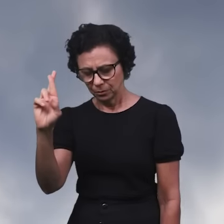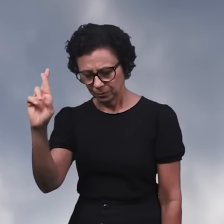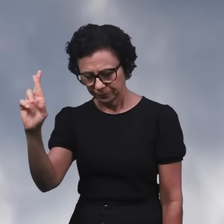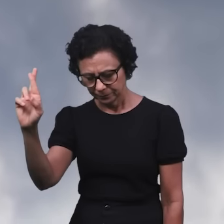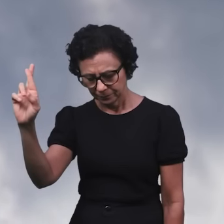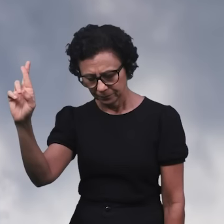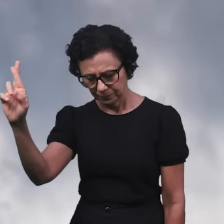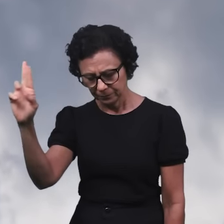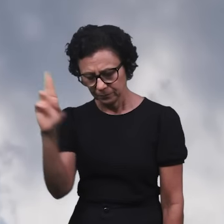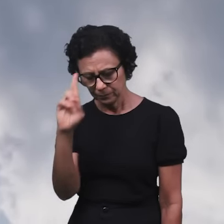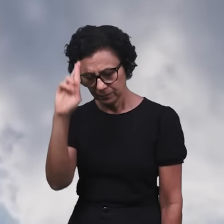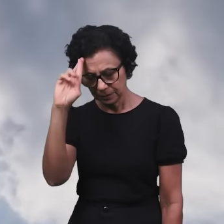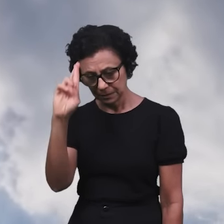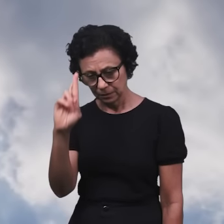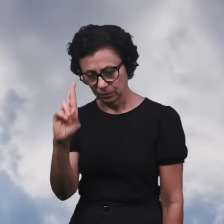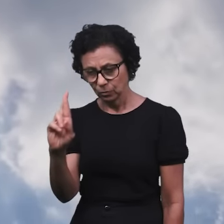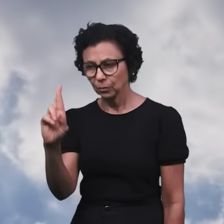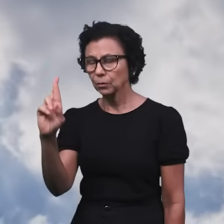Senhor,